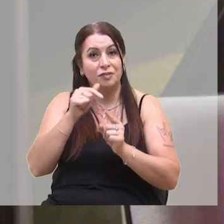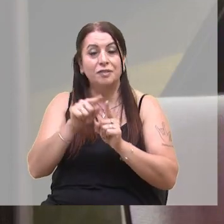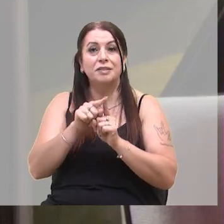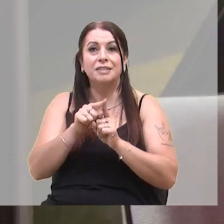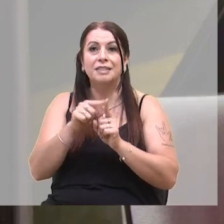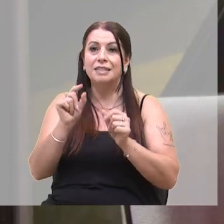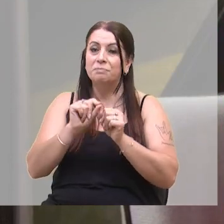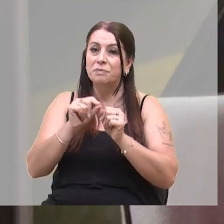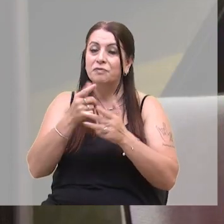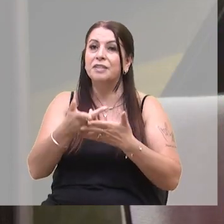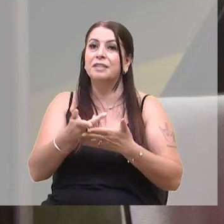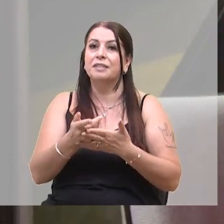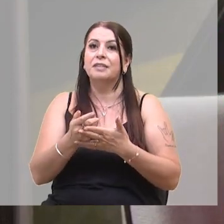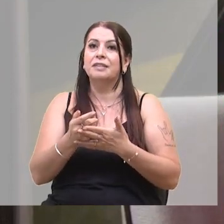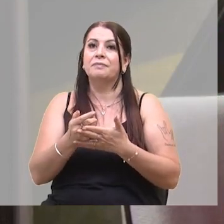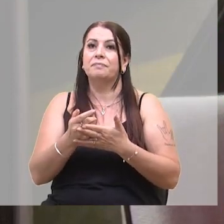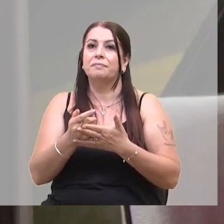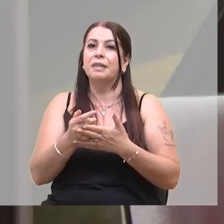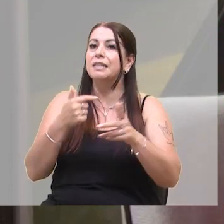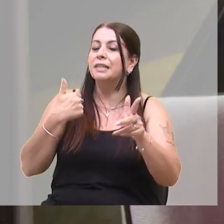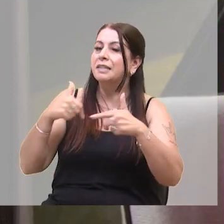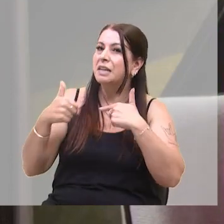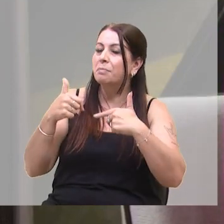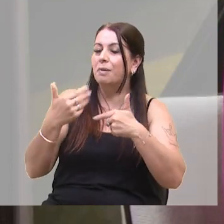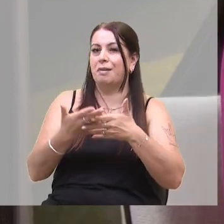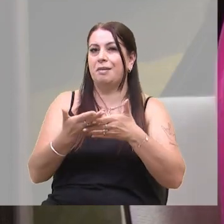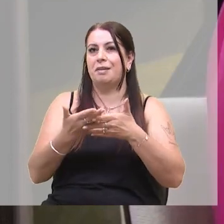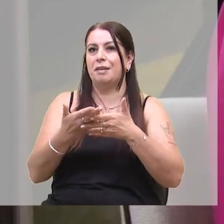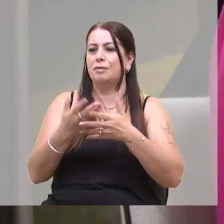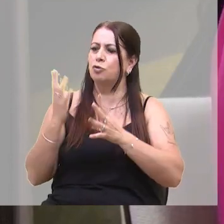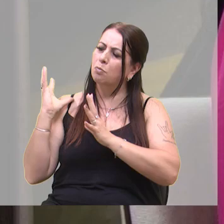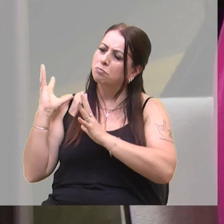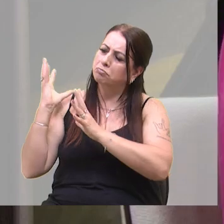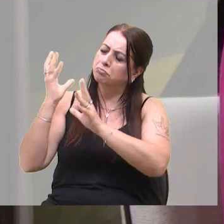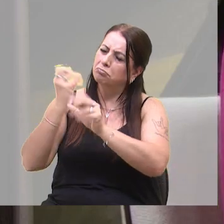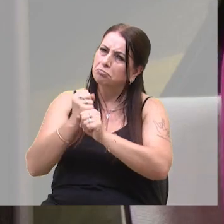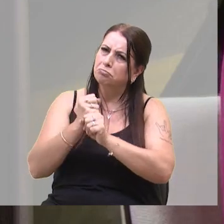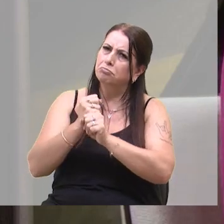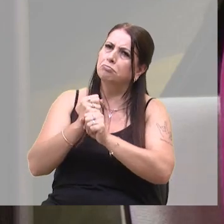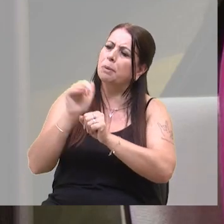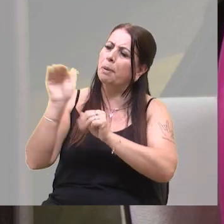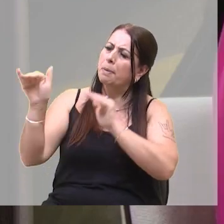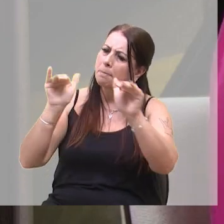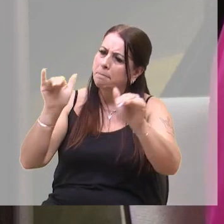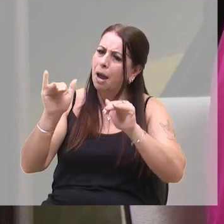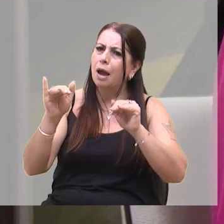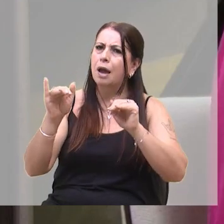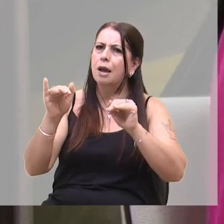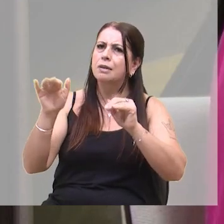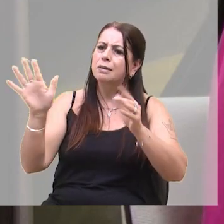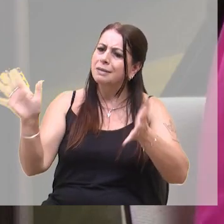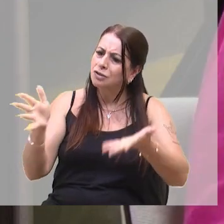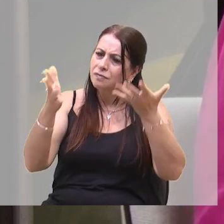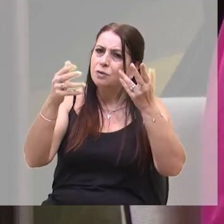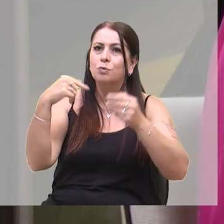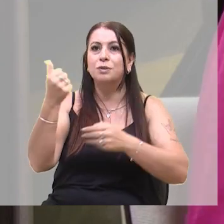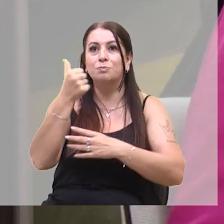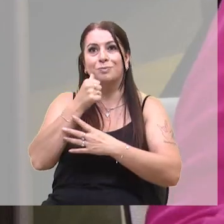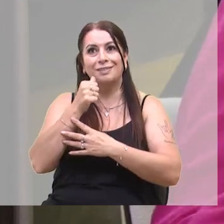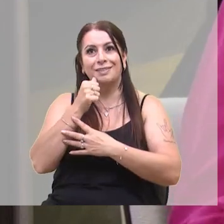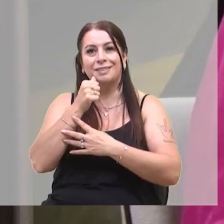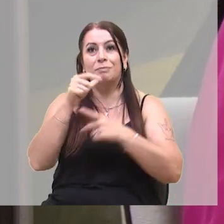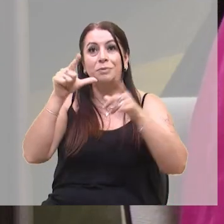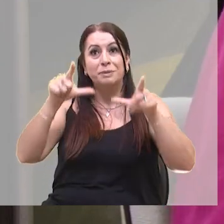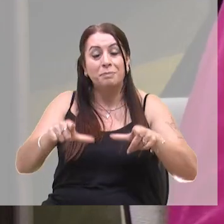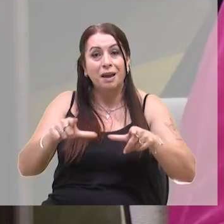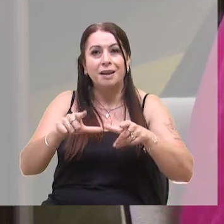um objetivo das nossas colegas aqui, das minhas colegas vereadoras, é sempre fazer esse trabalho, né, de resgatar,